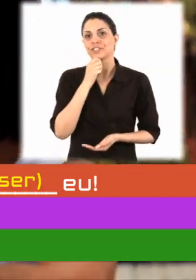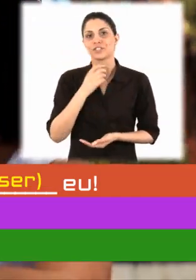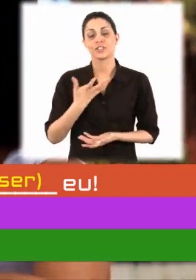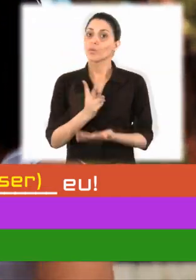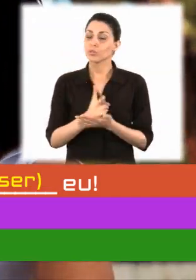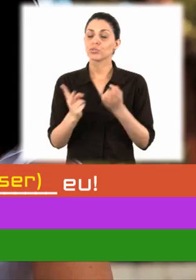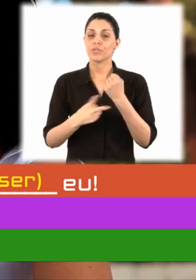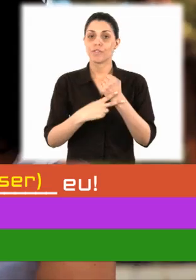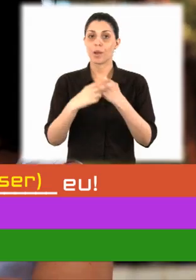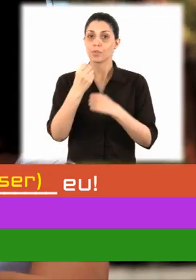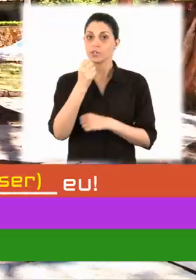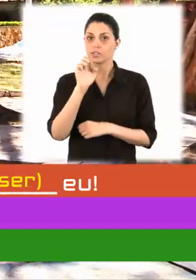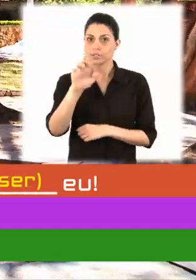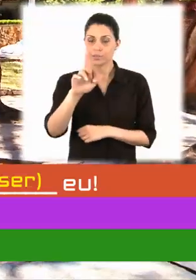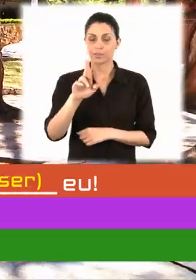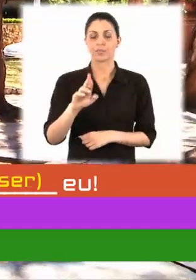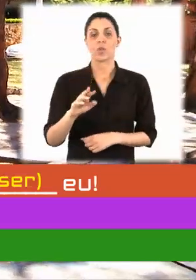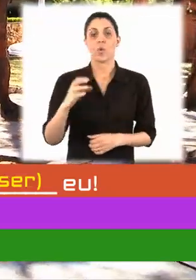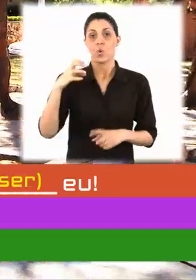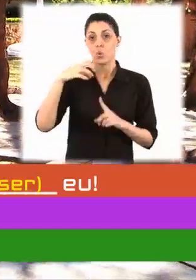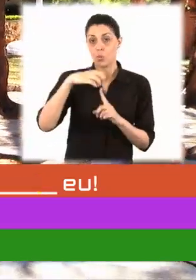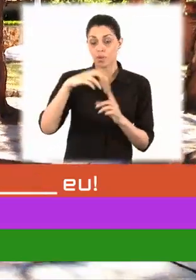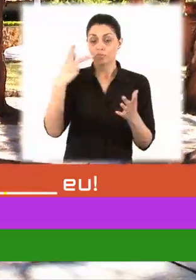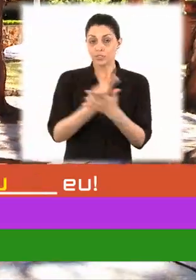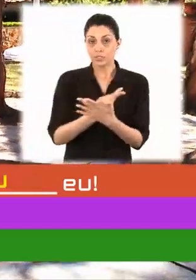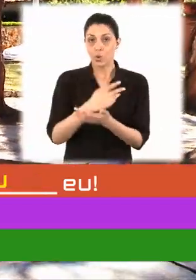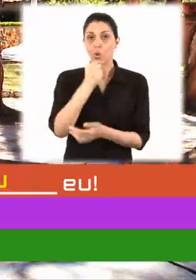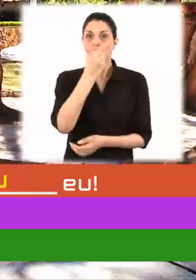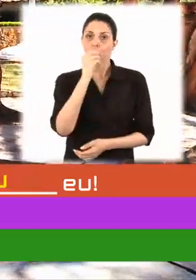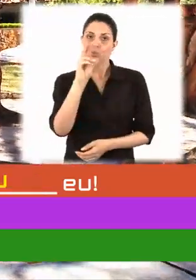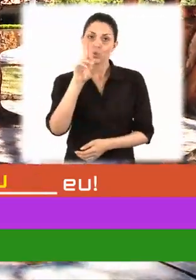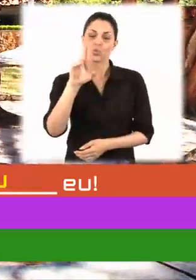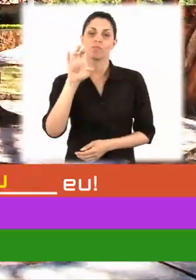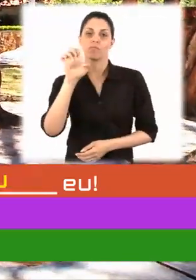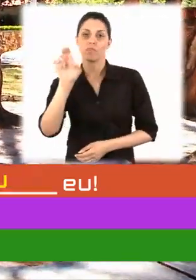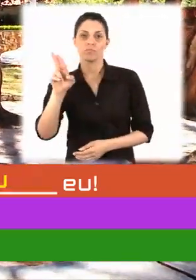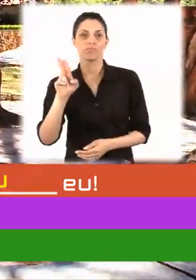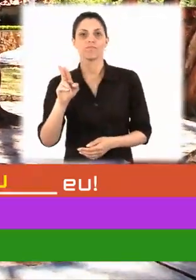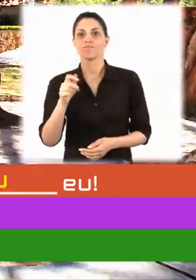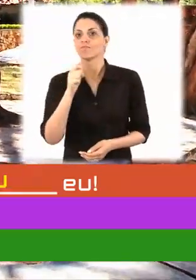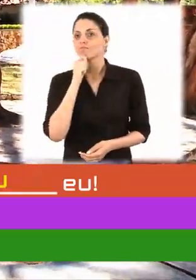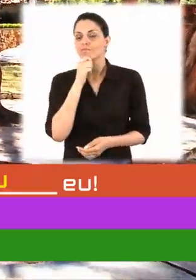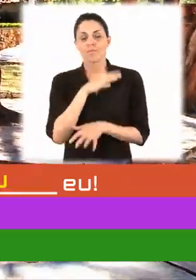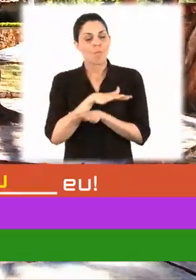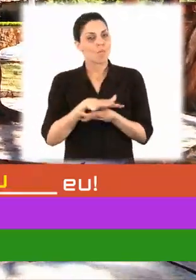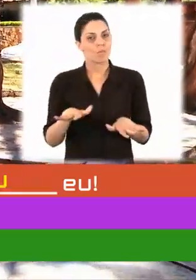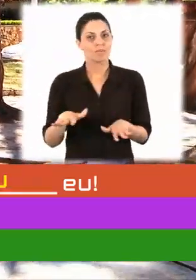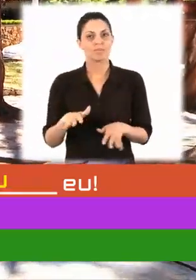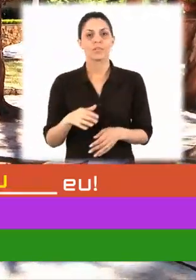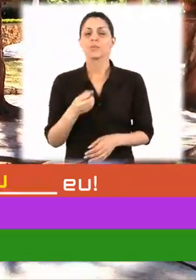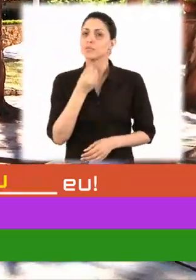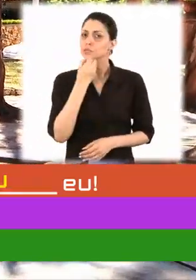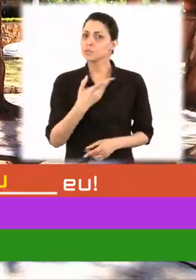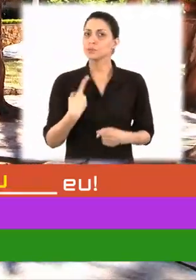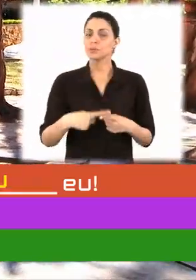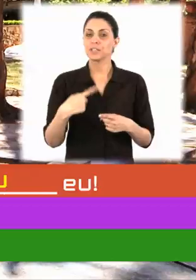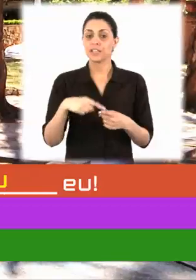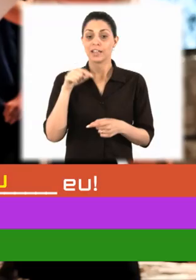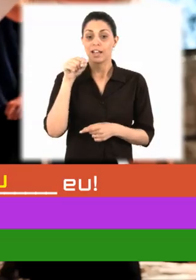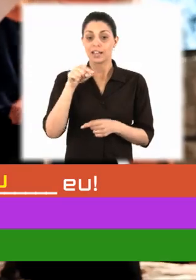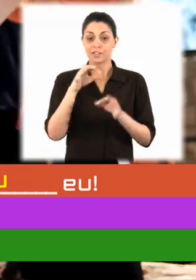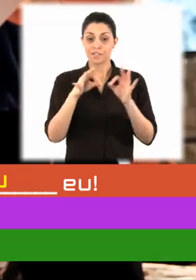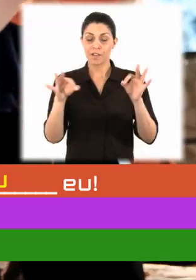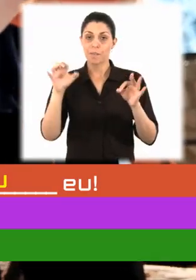Ainda o verbo ser. O culpado desta situação sou eu, sempre sem jeito. Muito bom, Alan, porque